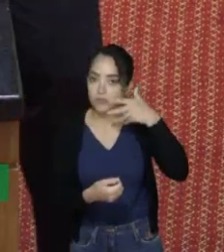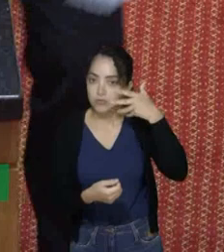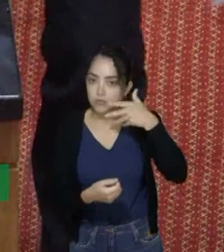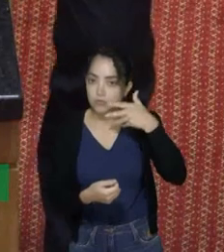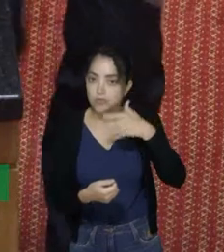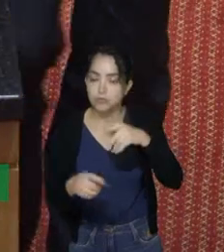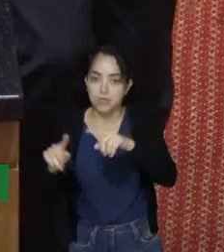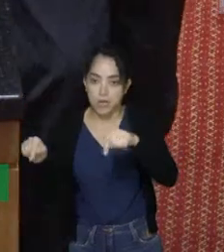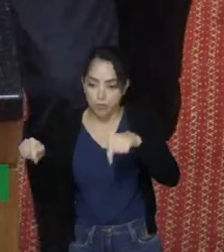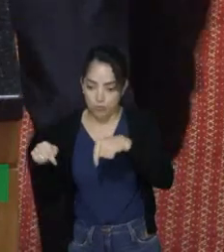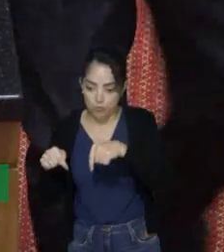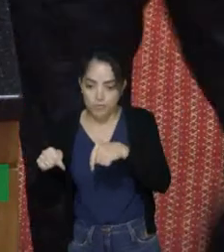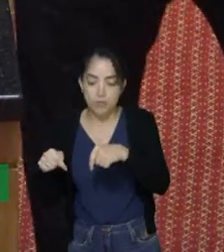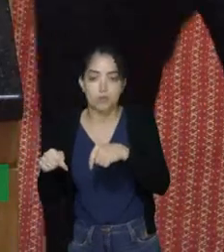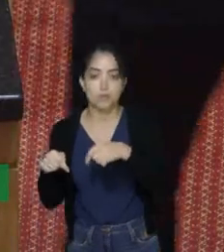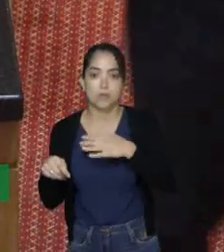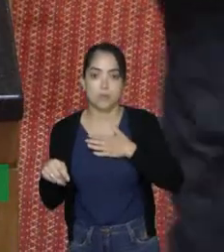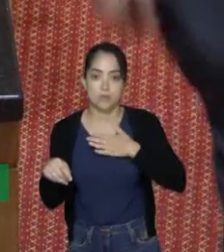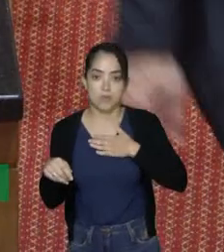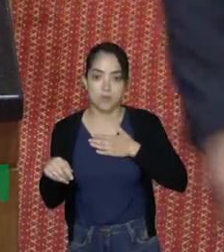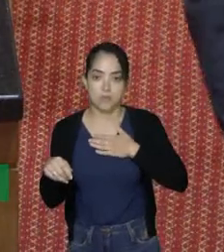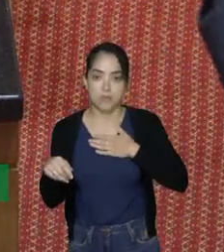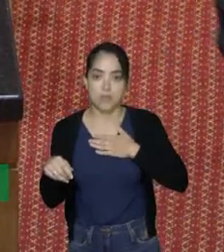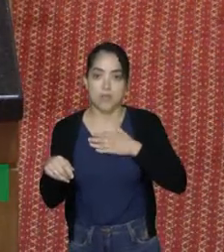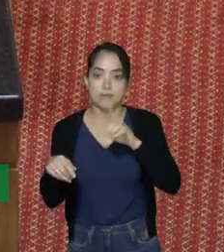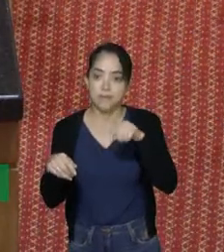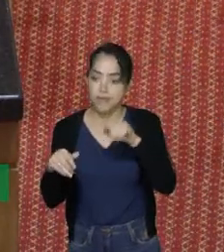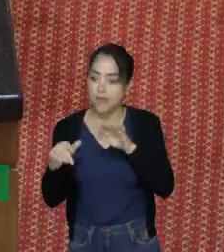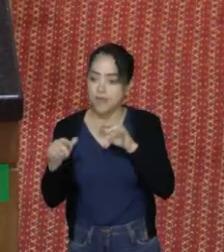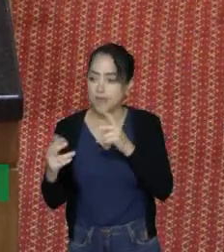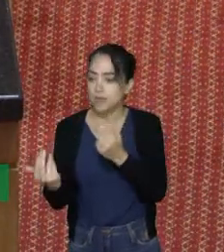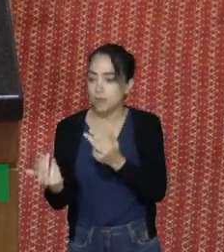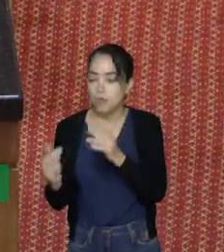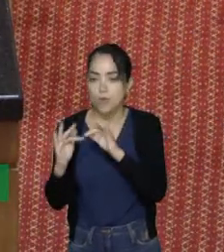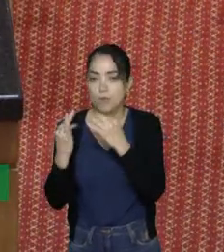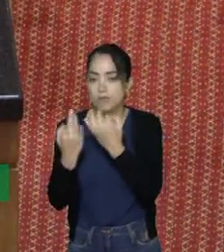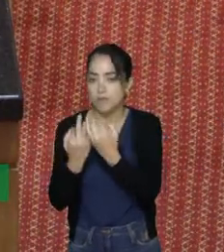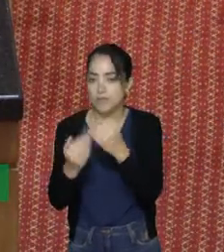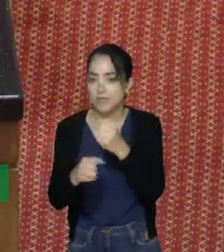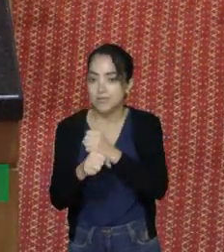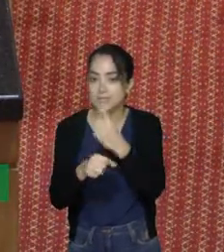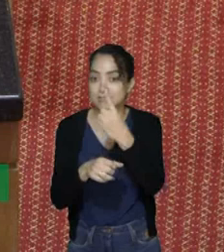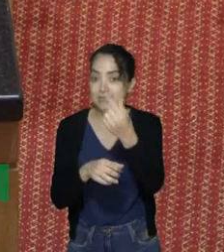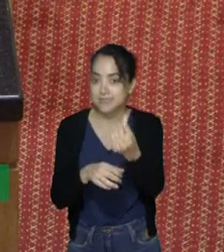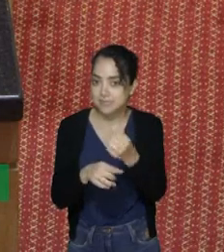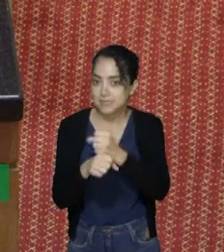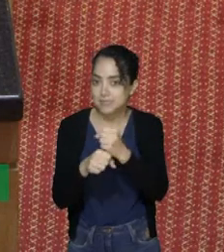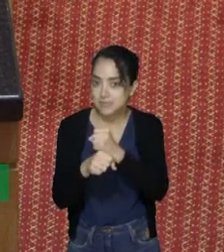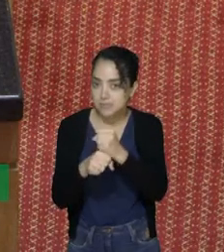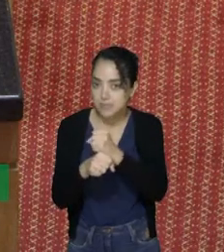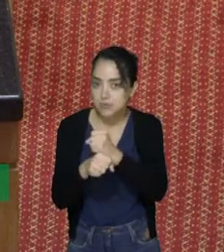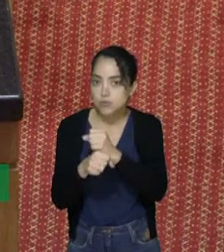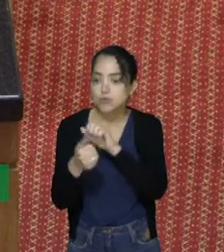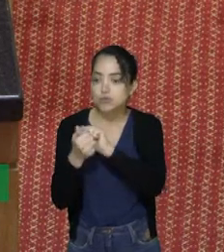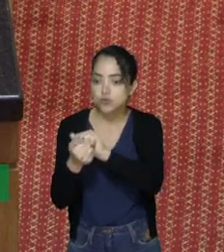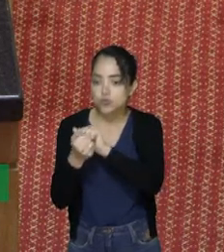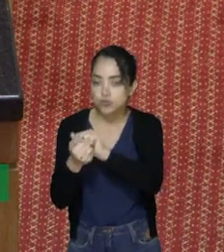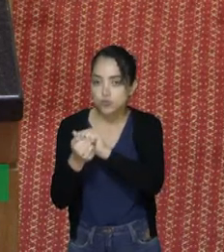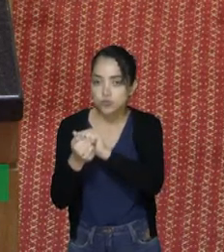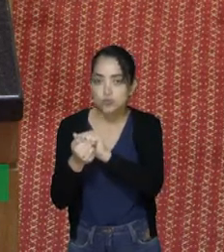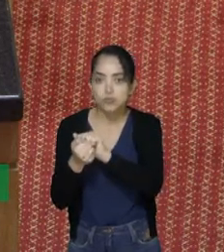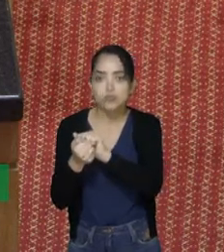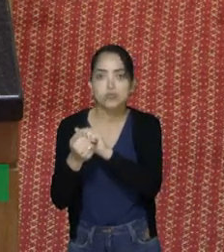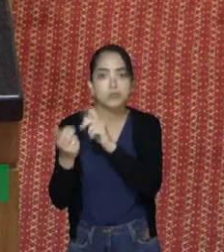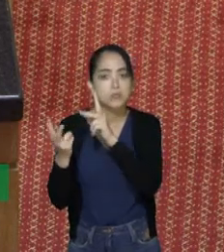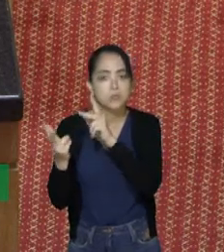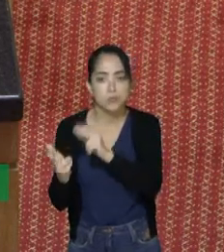gabinete, que não é um gabinete, é uma família, porque há 16 anos estamos todos juntos os mesmos. E